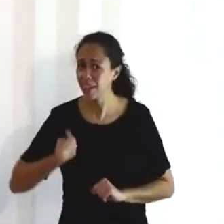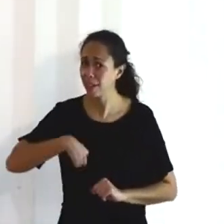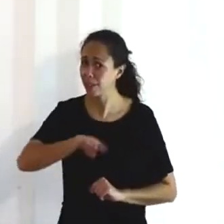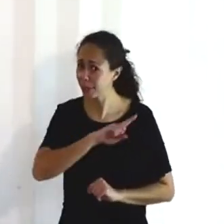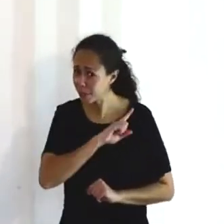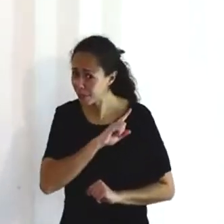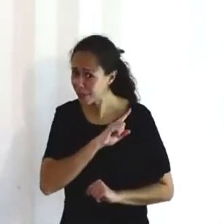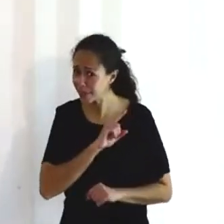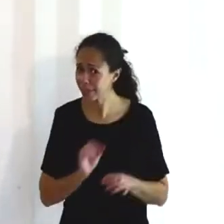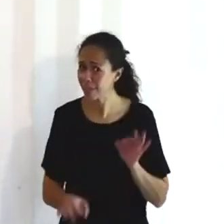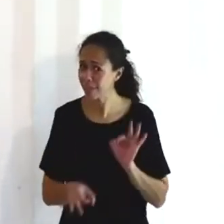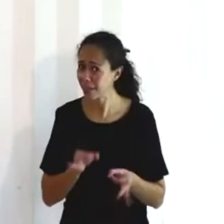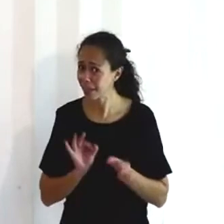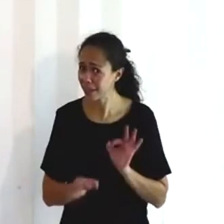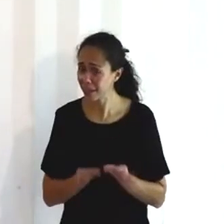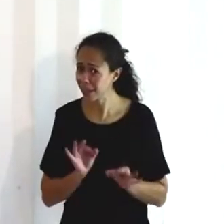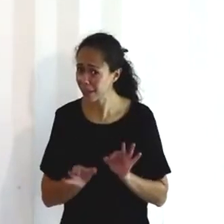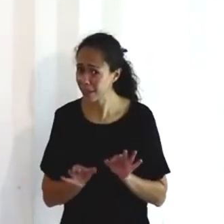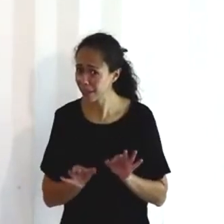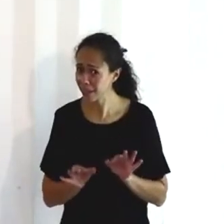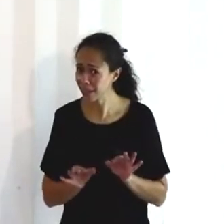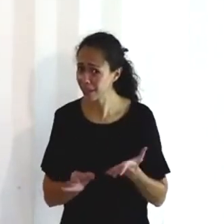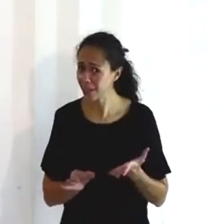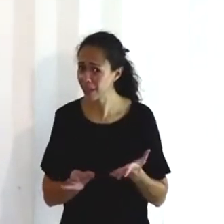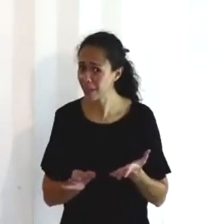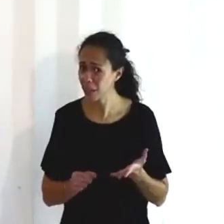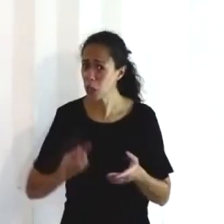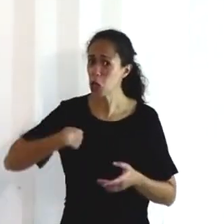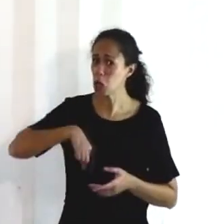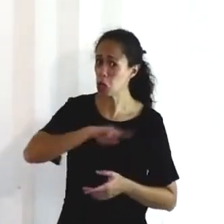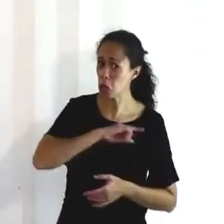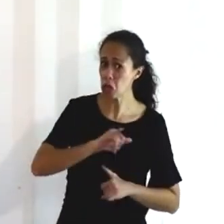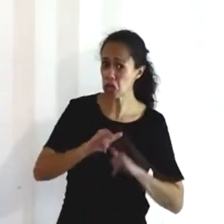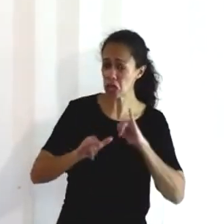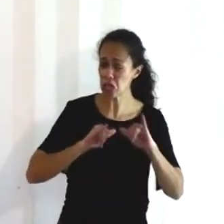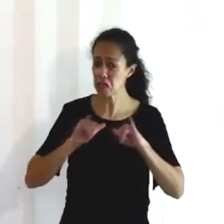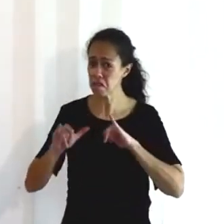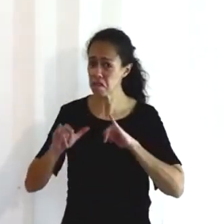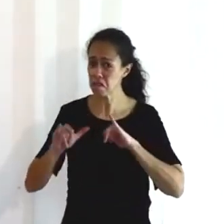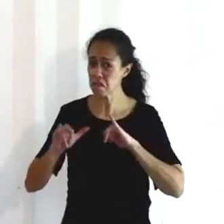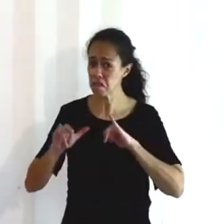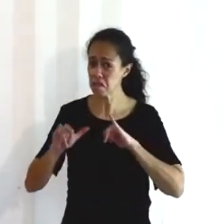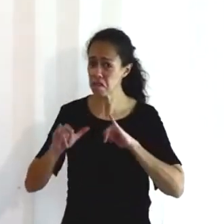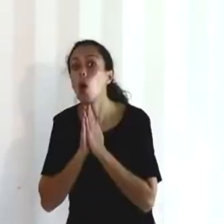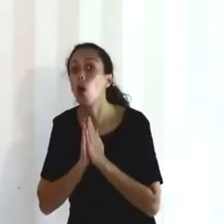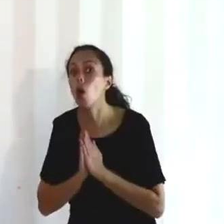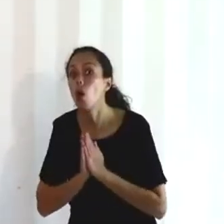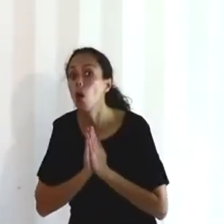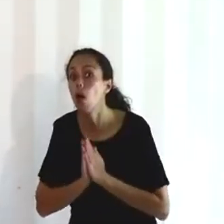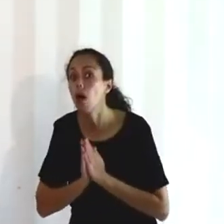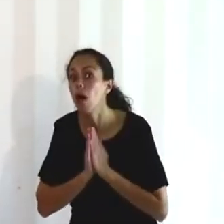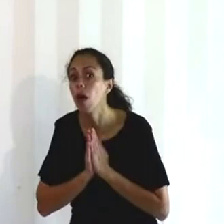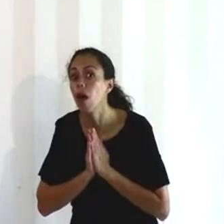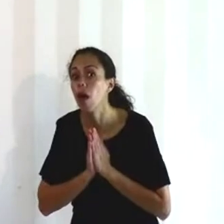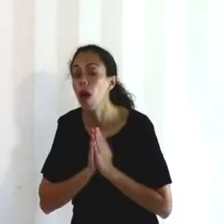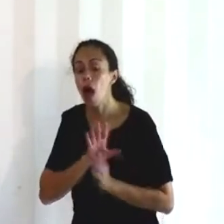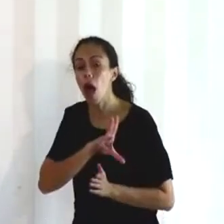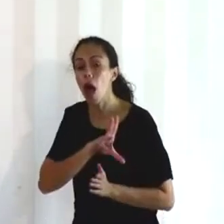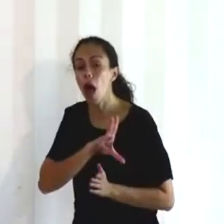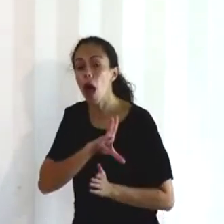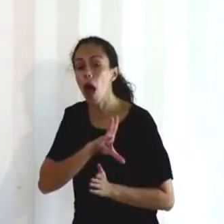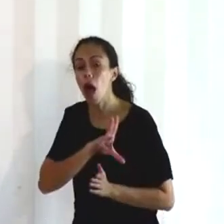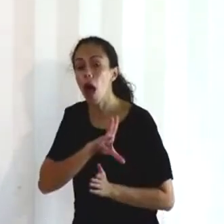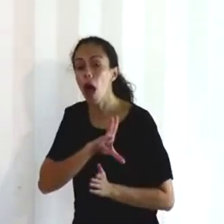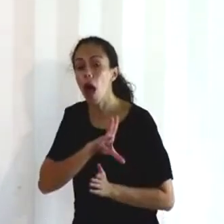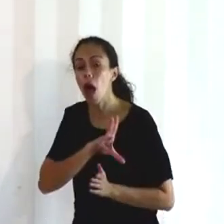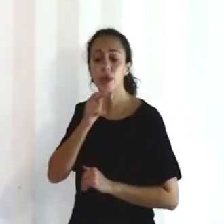falar isso uns dos outros? Porque antes de dizer, essa pessoa erra demais, a gente, falta de amor,